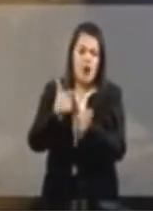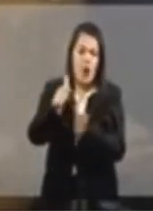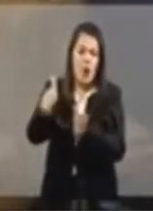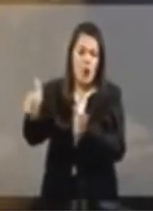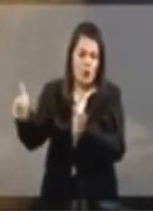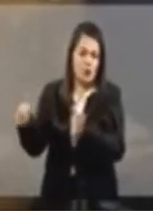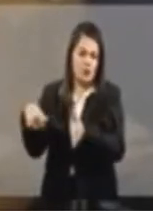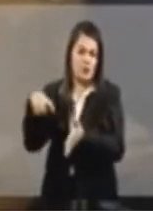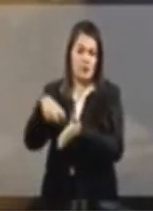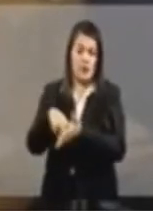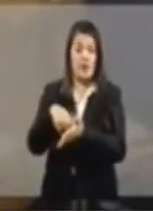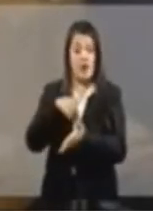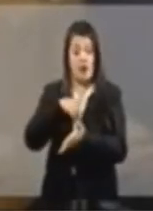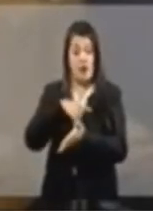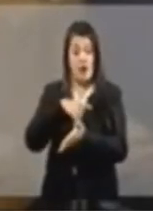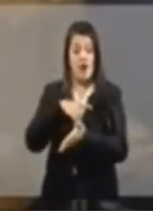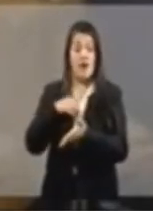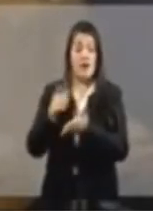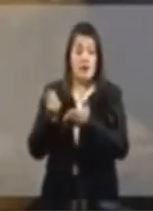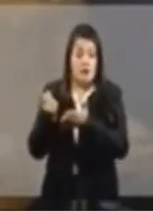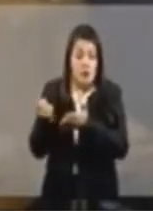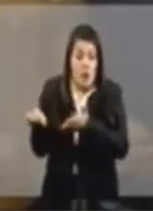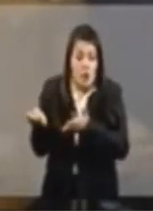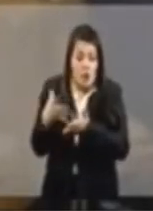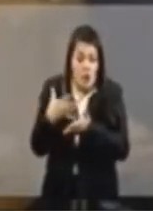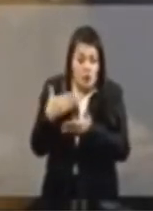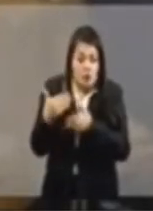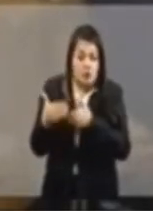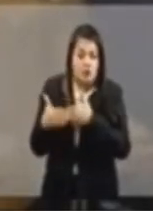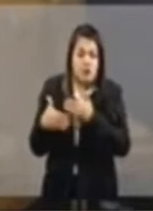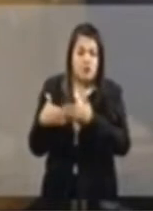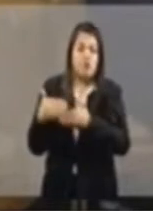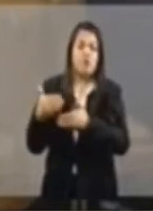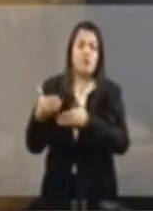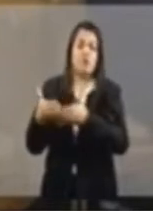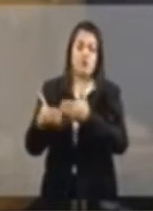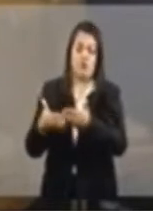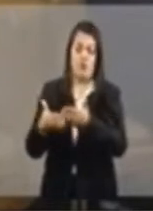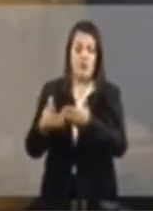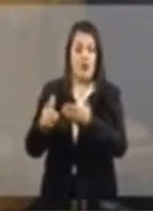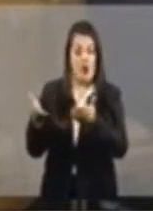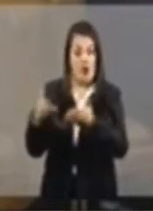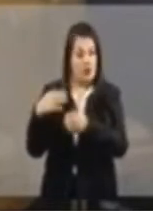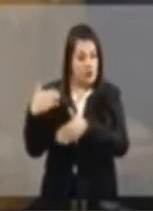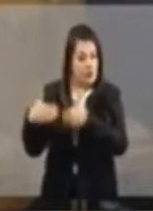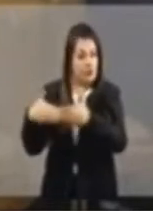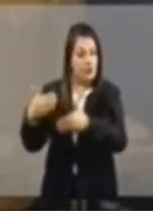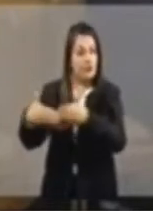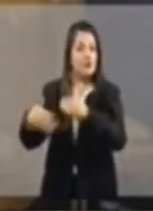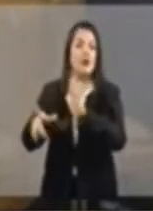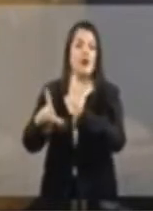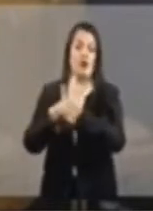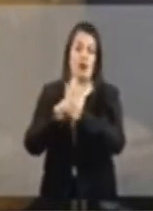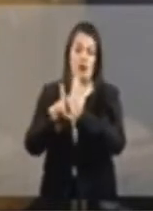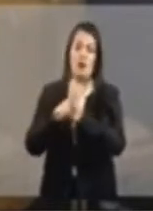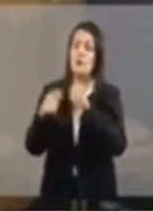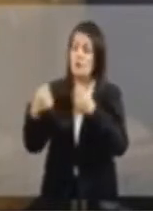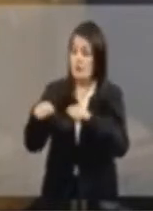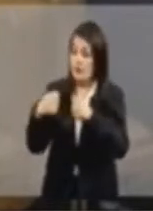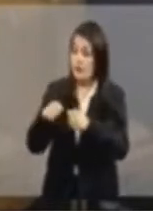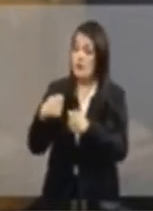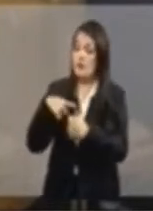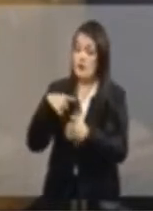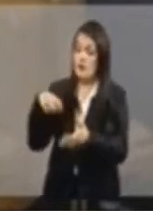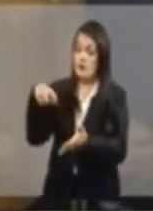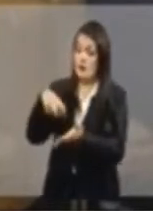experiências isoladas mais tarde se evoluiu ea dívida em relação à operação na necessidade se punido até na área